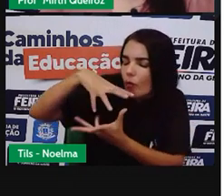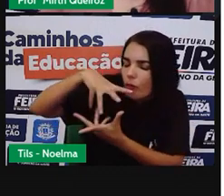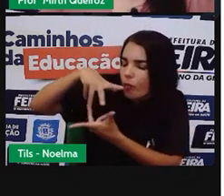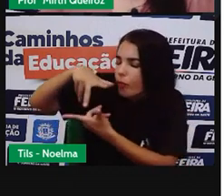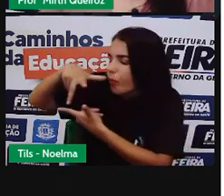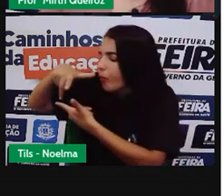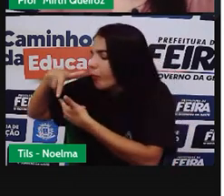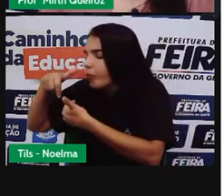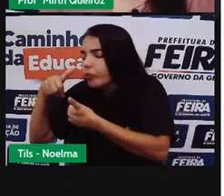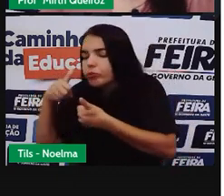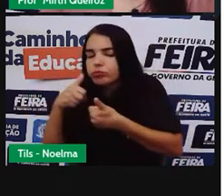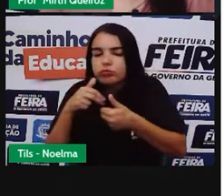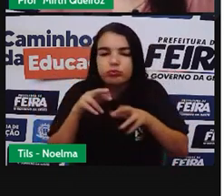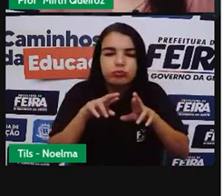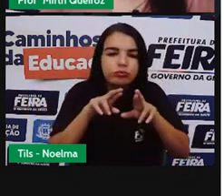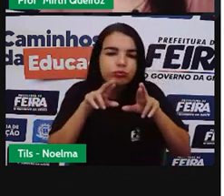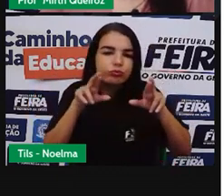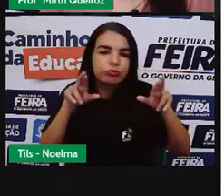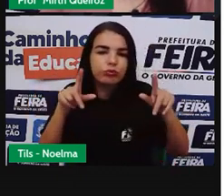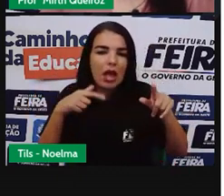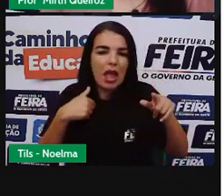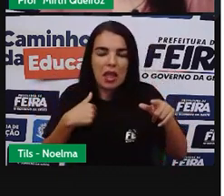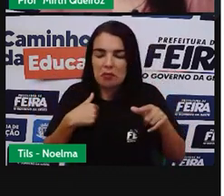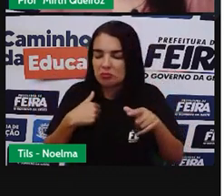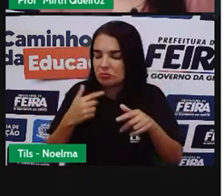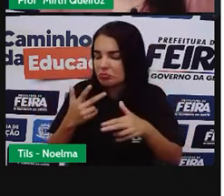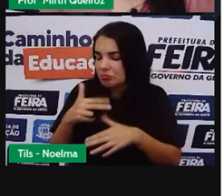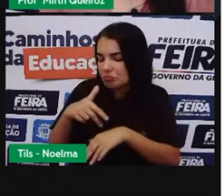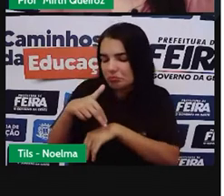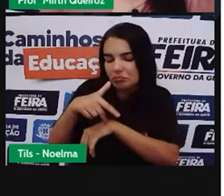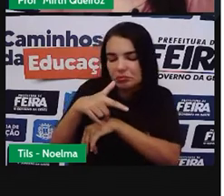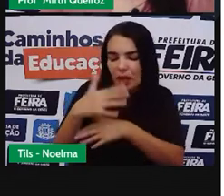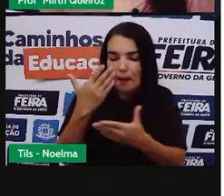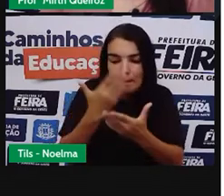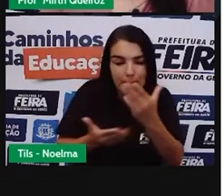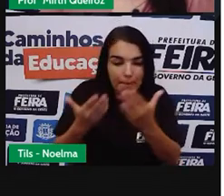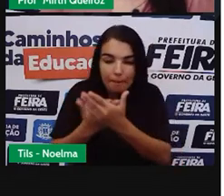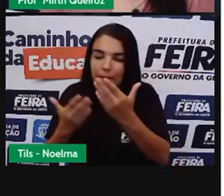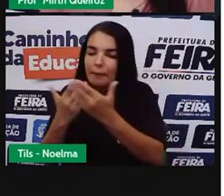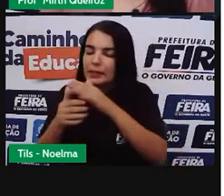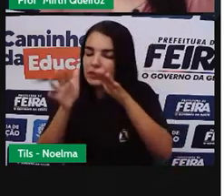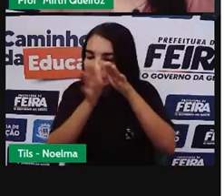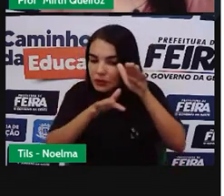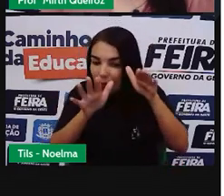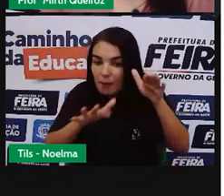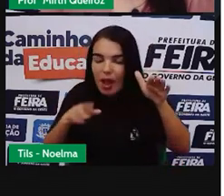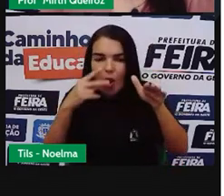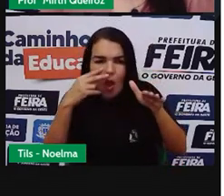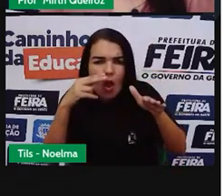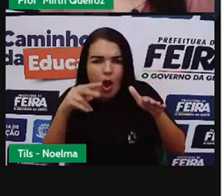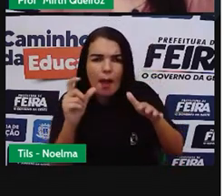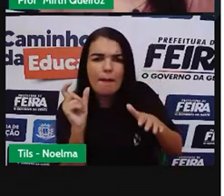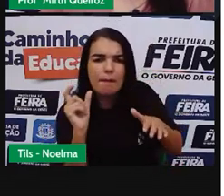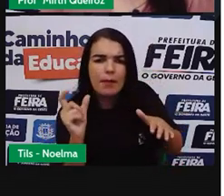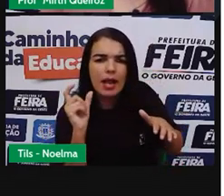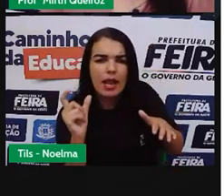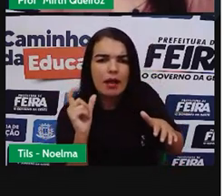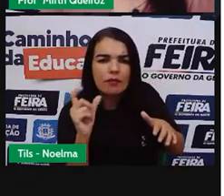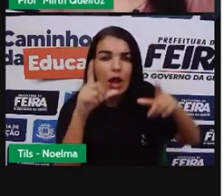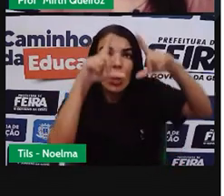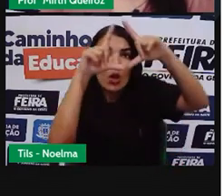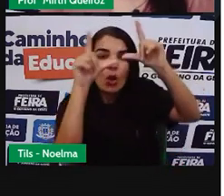errante, já não ando perdido em alto mar. Então, luar vai rimar com mar, e